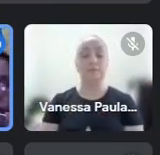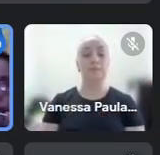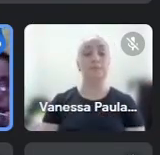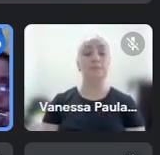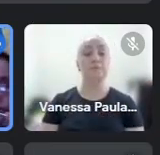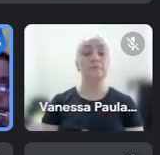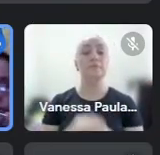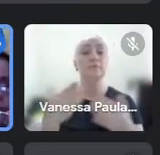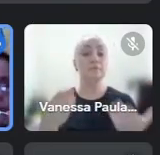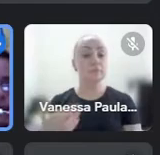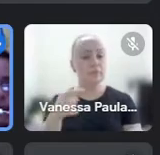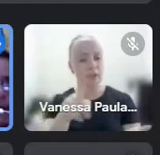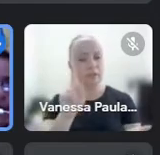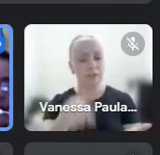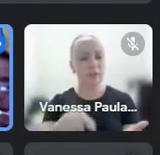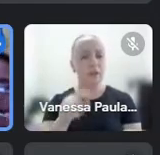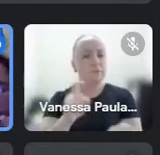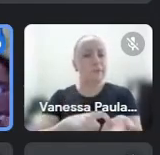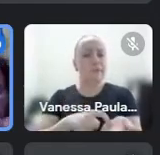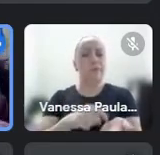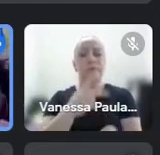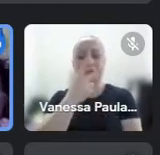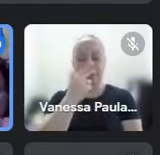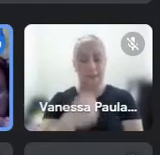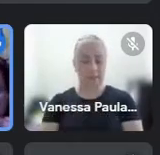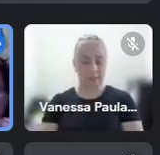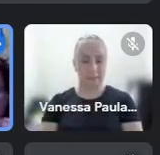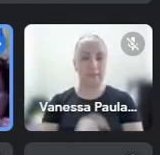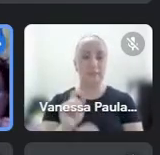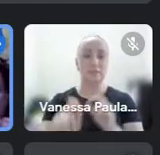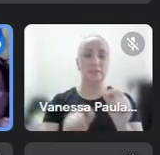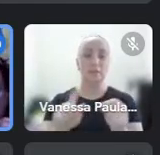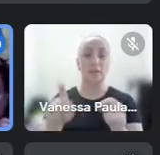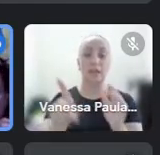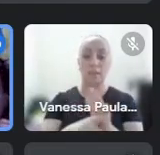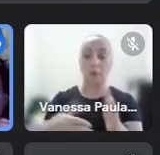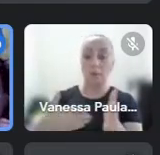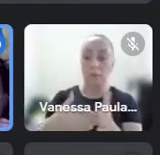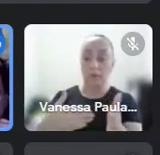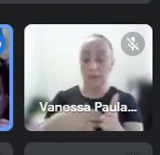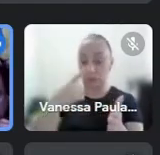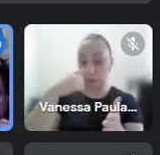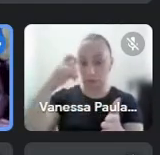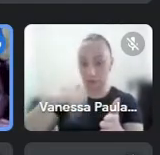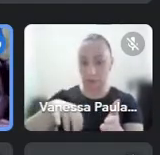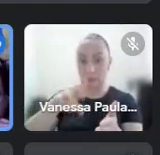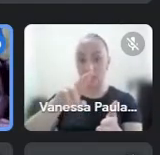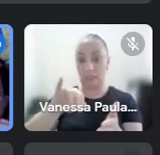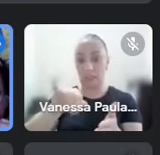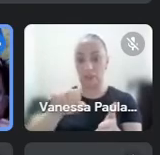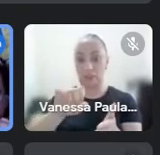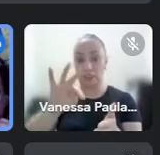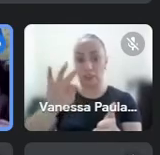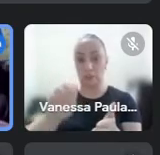Então, esse aqui é um ponto. Né? Essa barragem de rejeito, em 2021, vou mostrar para vocês como ela estava. Pode passar,